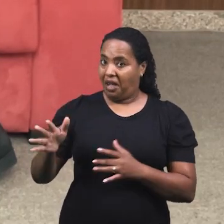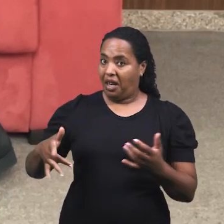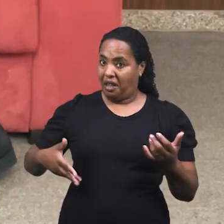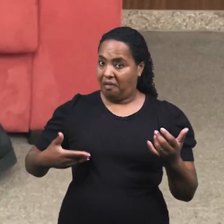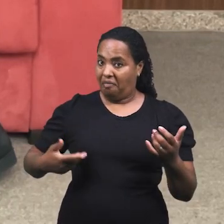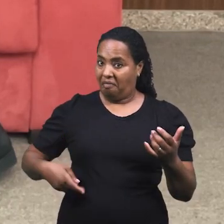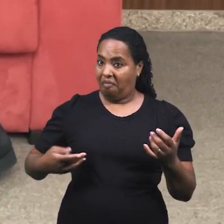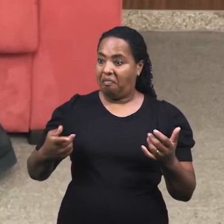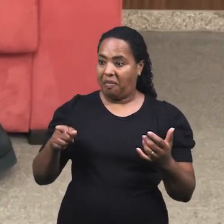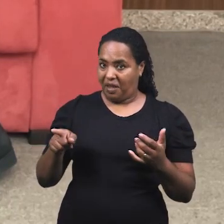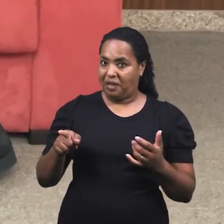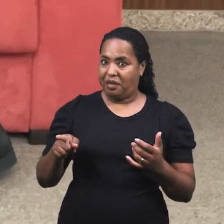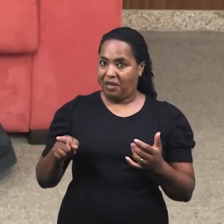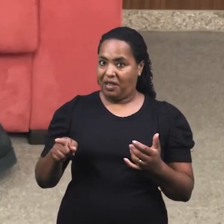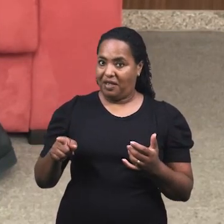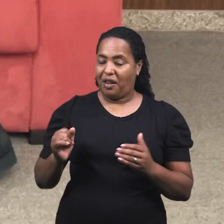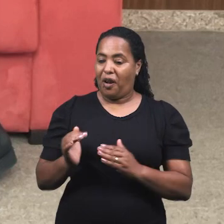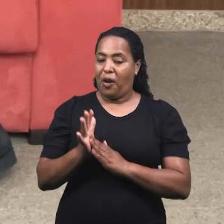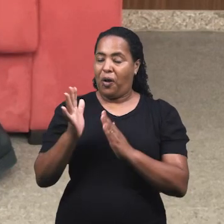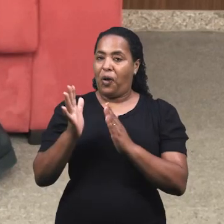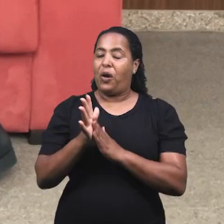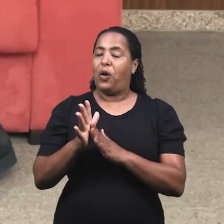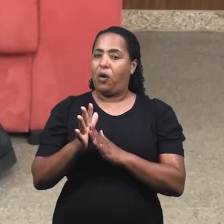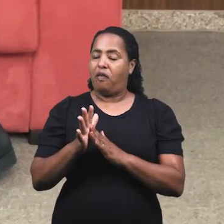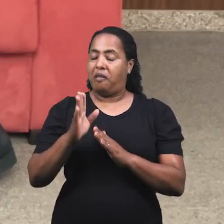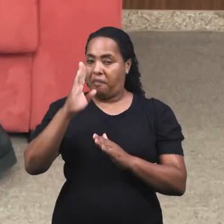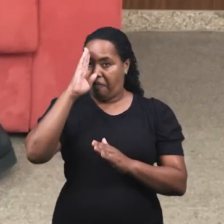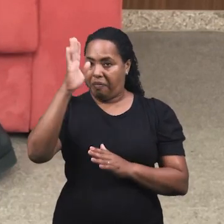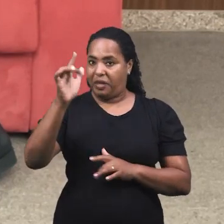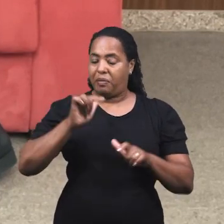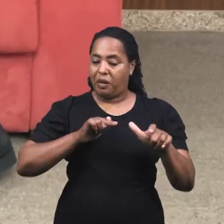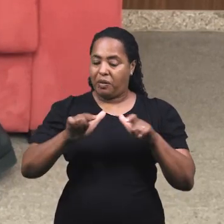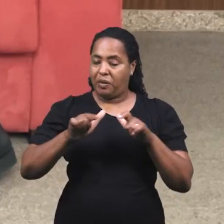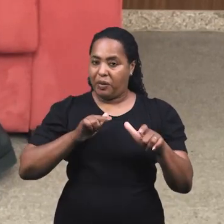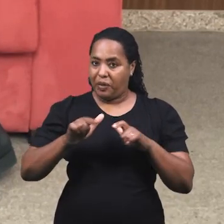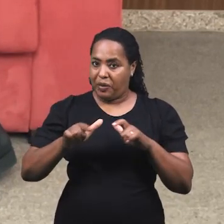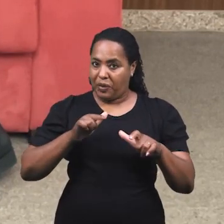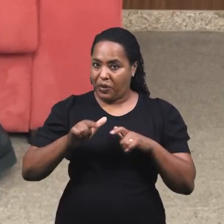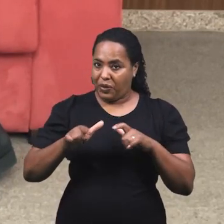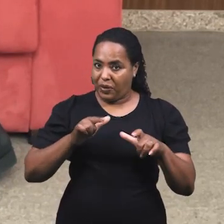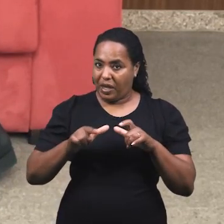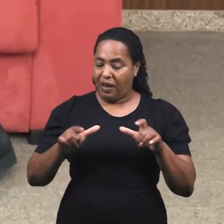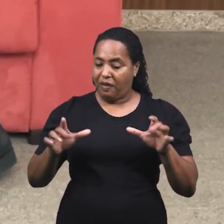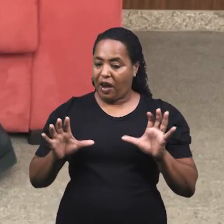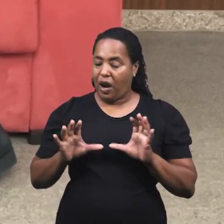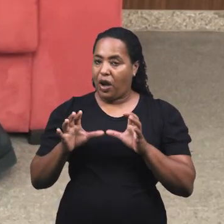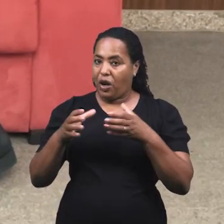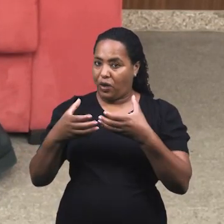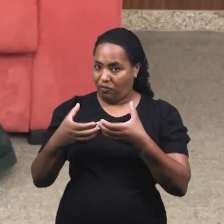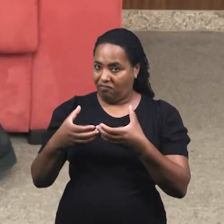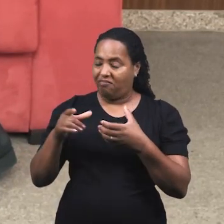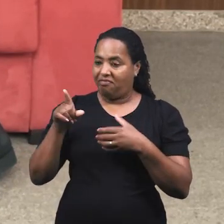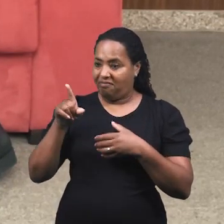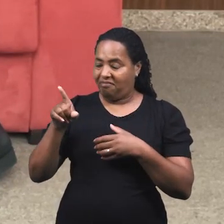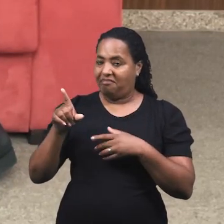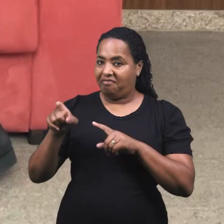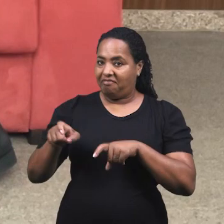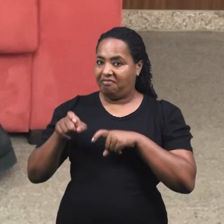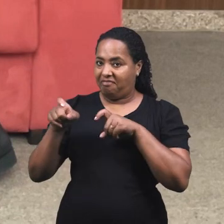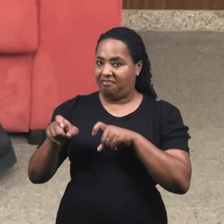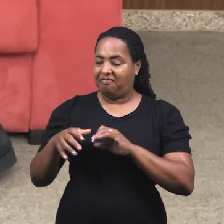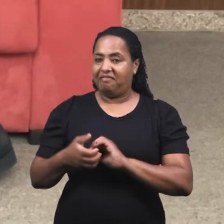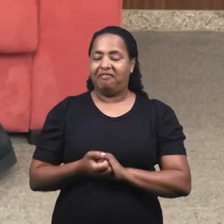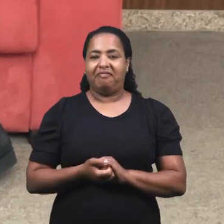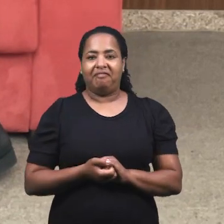muito usado no louvor, por onde ele passa, inclusive no trabalho da caravana, ou seja, lá na Rocinha, onde a evangelização é